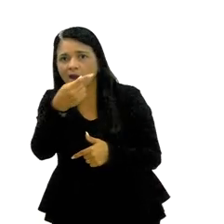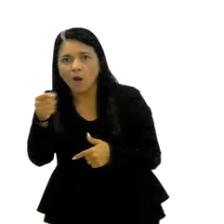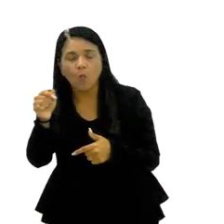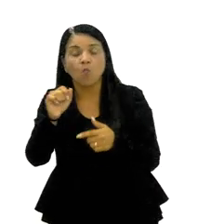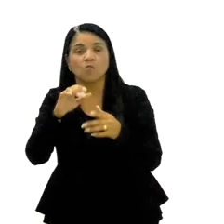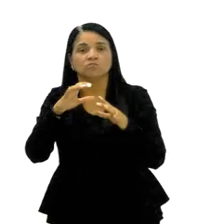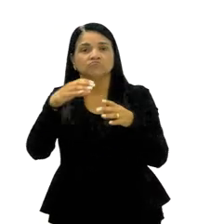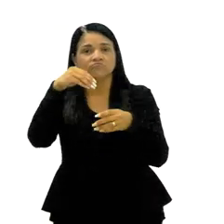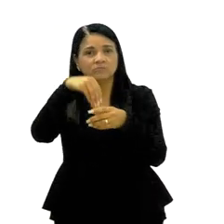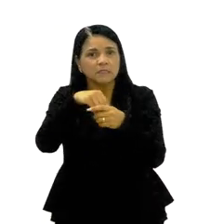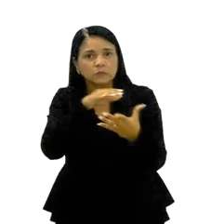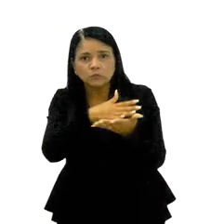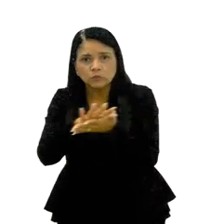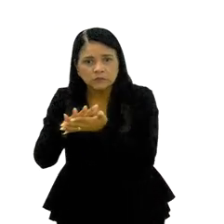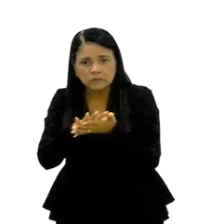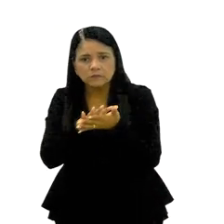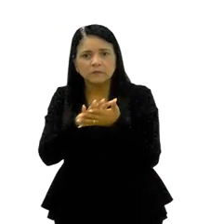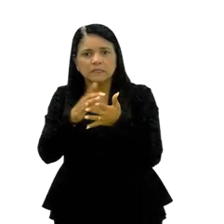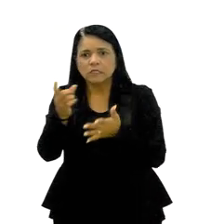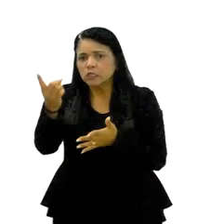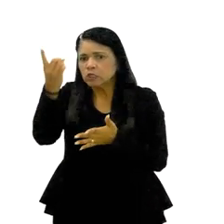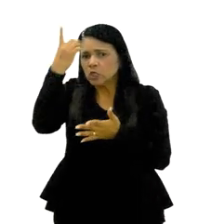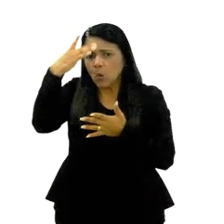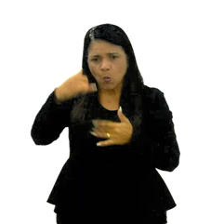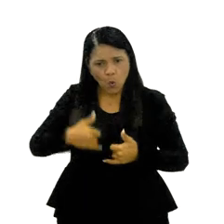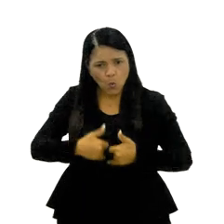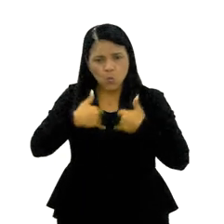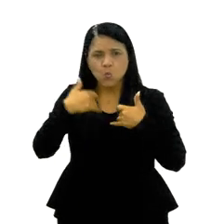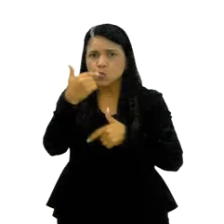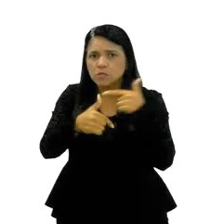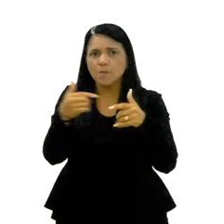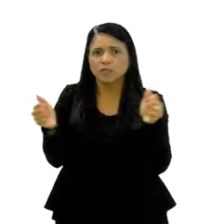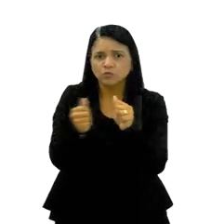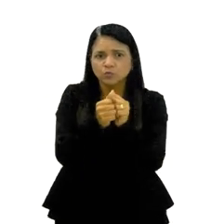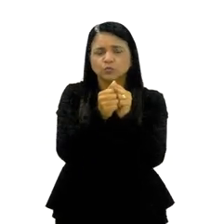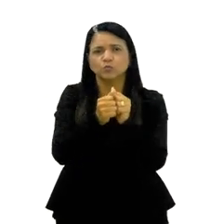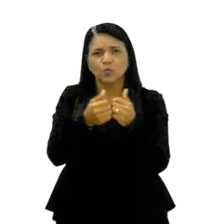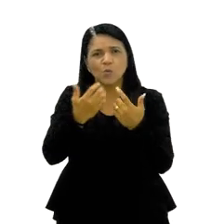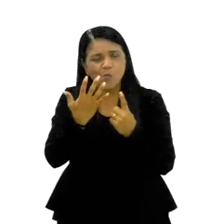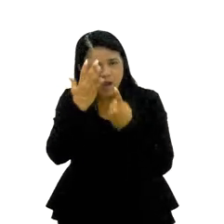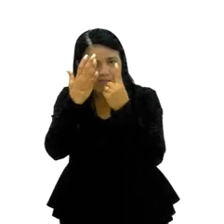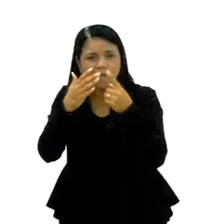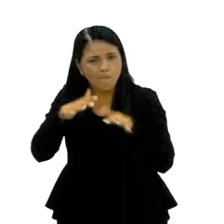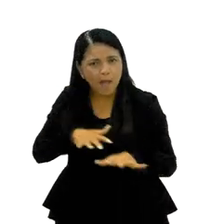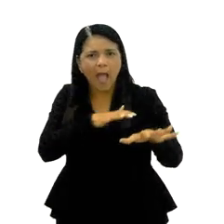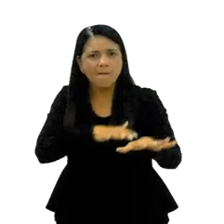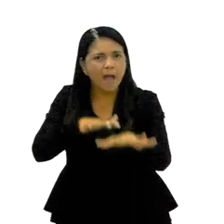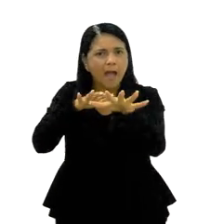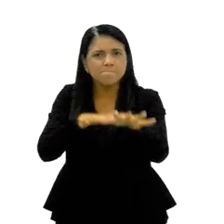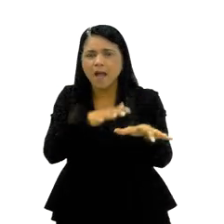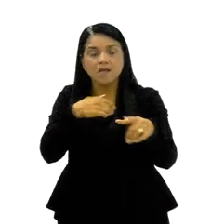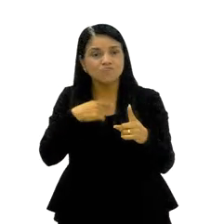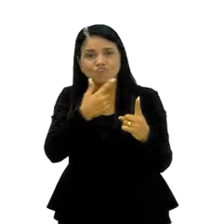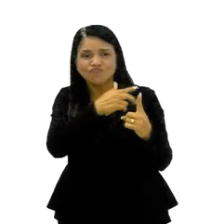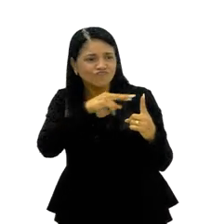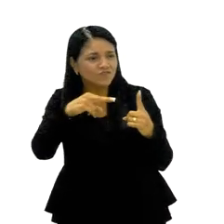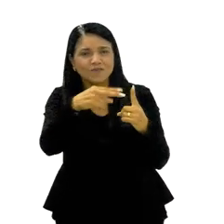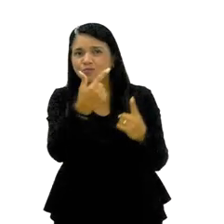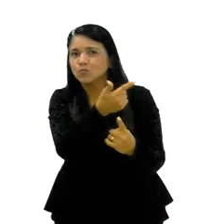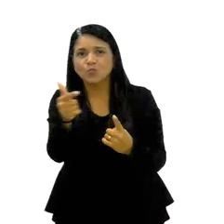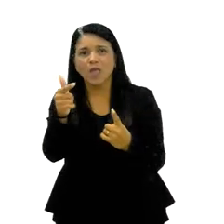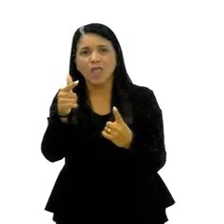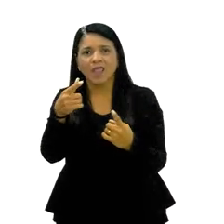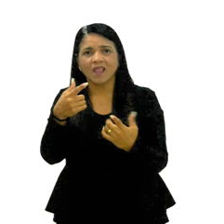conhecer, de trabalhar junto. São pessoas, assim, talentosíssimas, que fazem o carnaval acontecer e realmente não tem essa